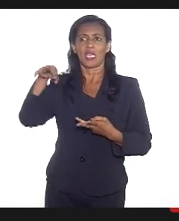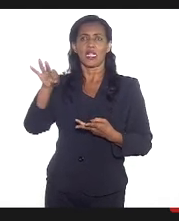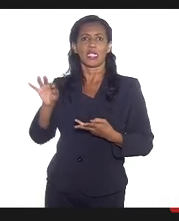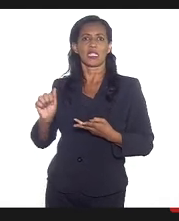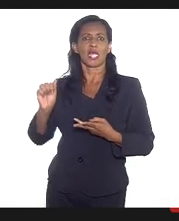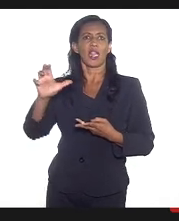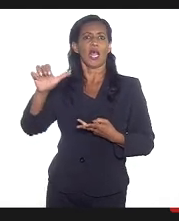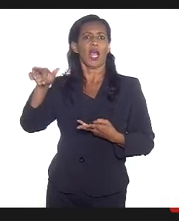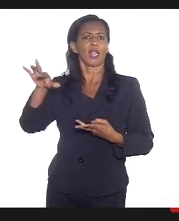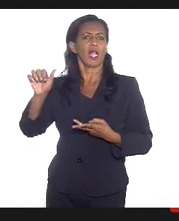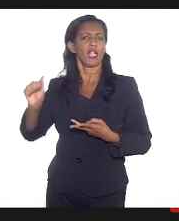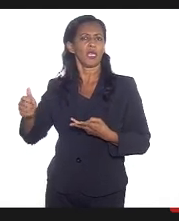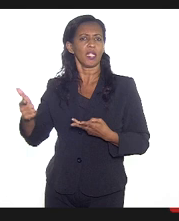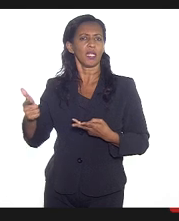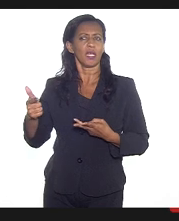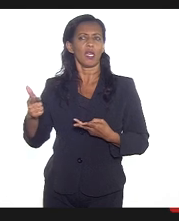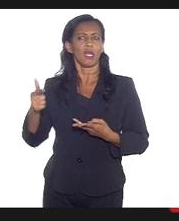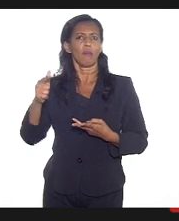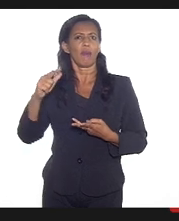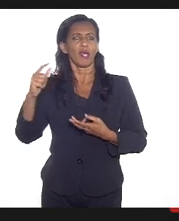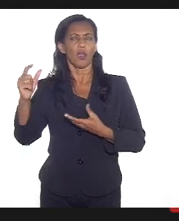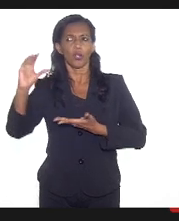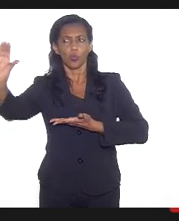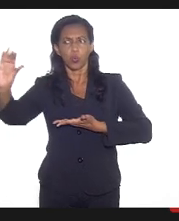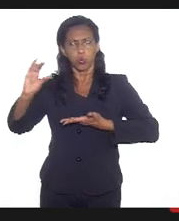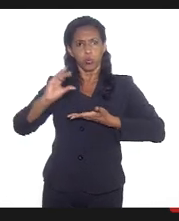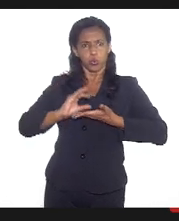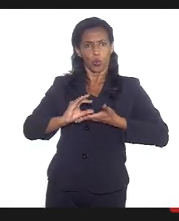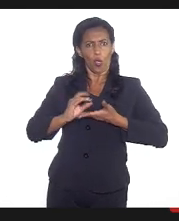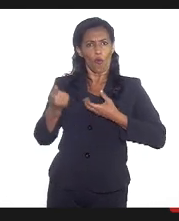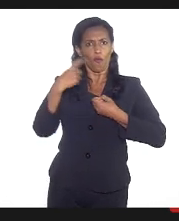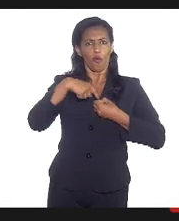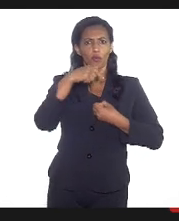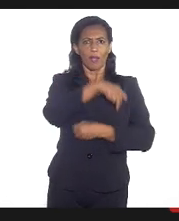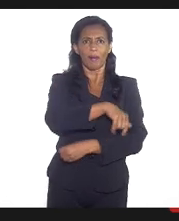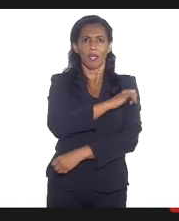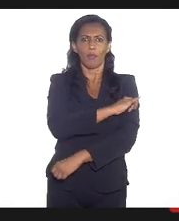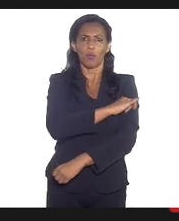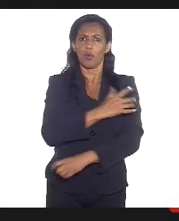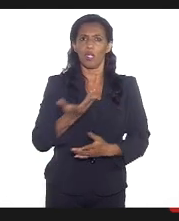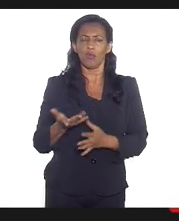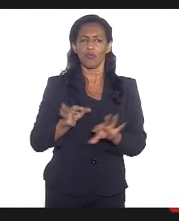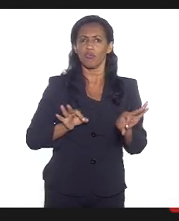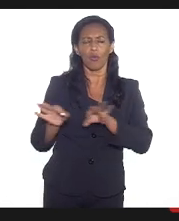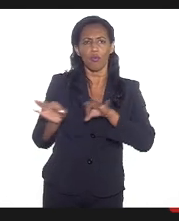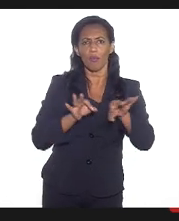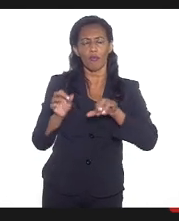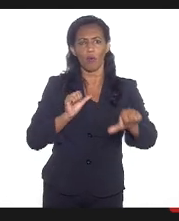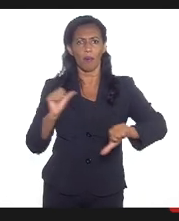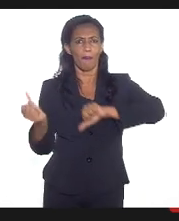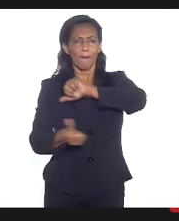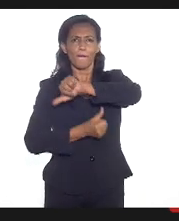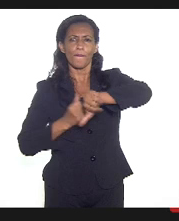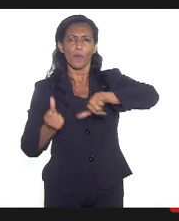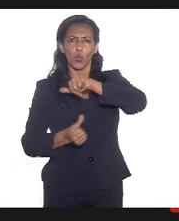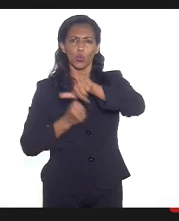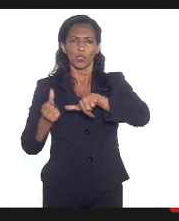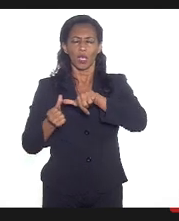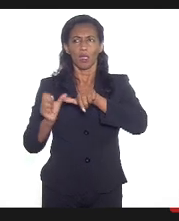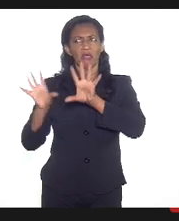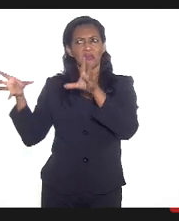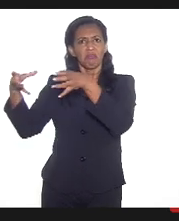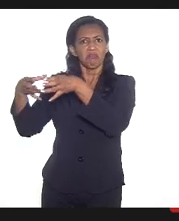hora de deixar o recurso financeiro para cá, de alguma forma é feita alguma modalidade, né, jurídica entre eles